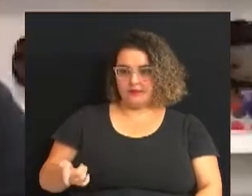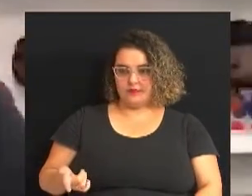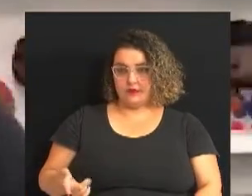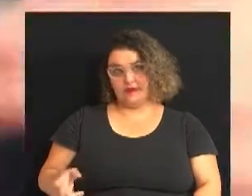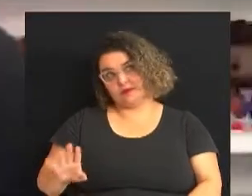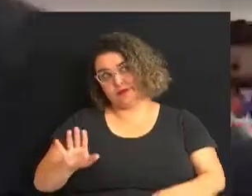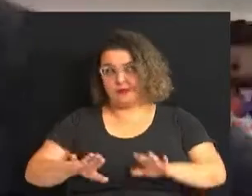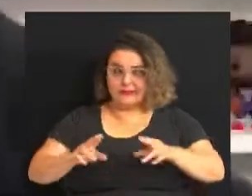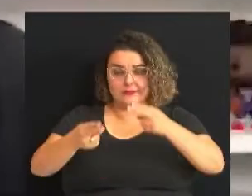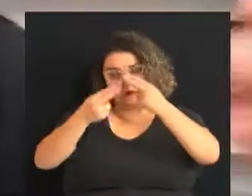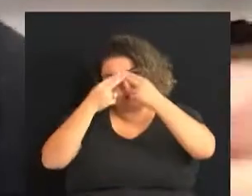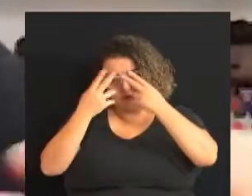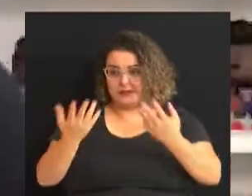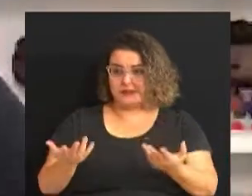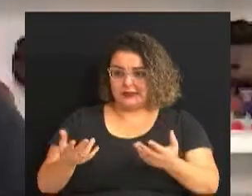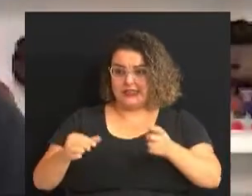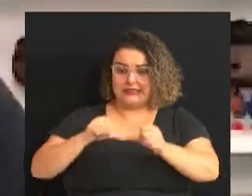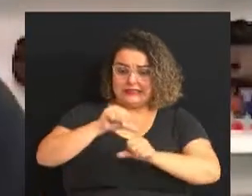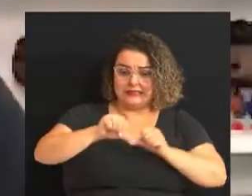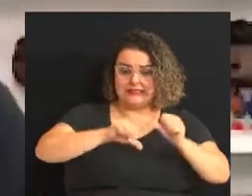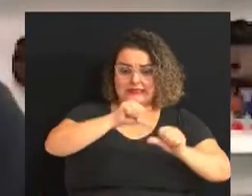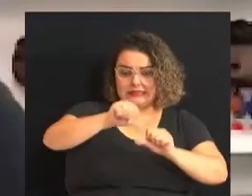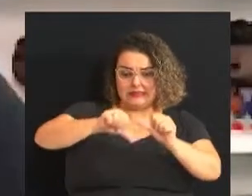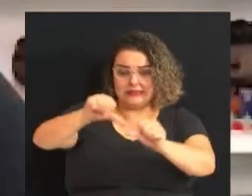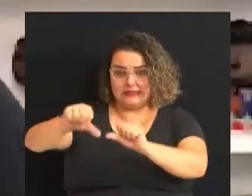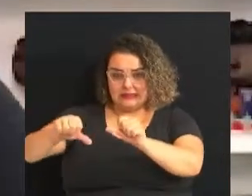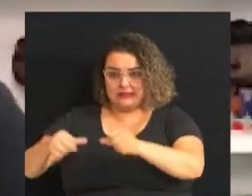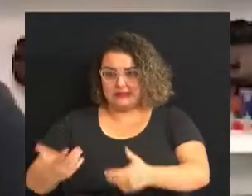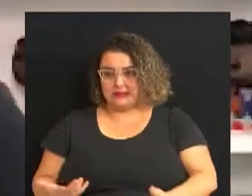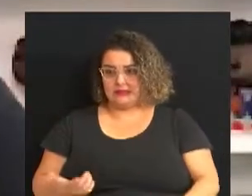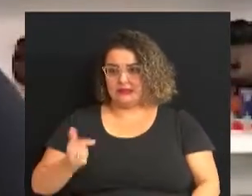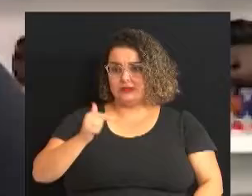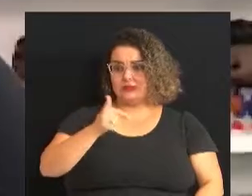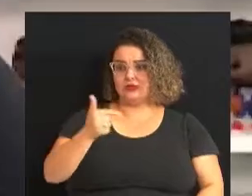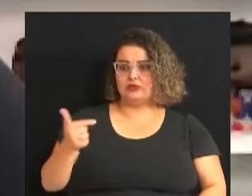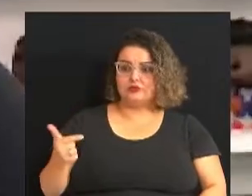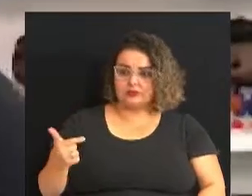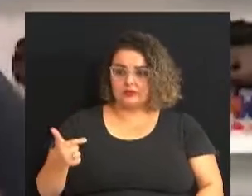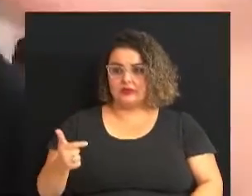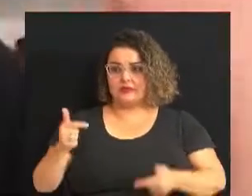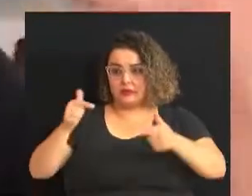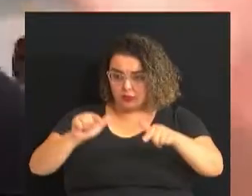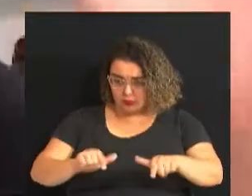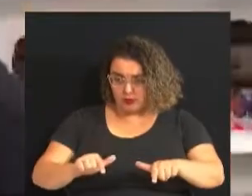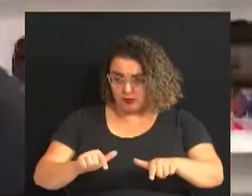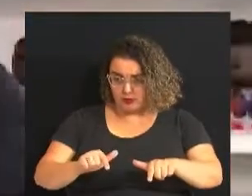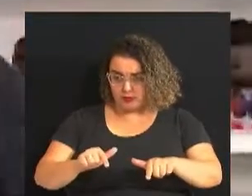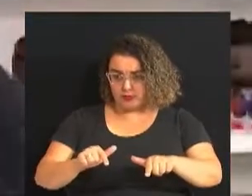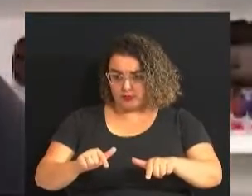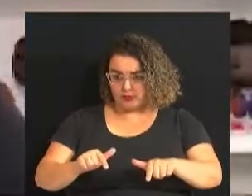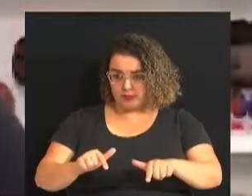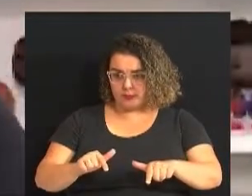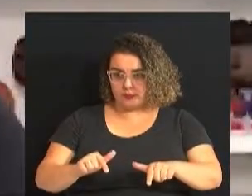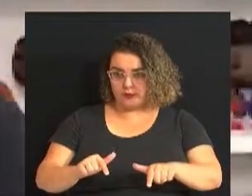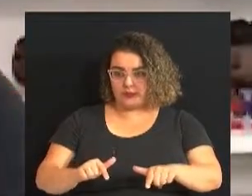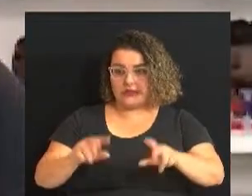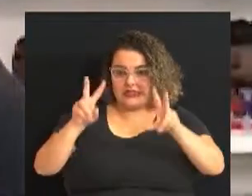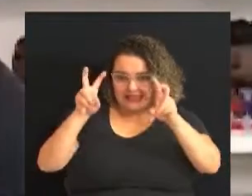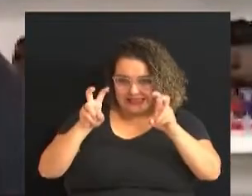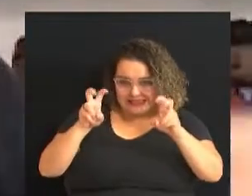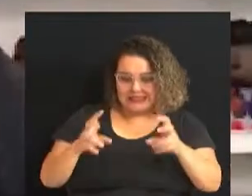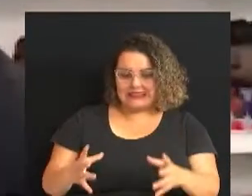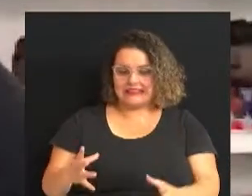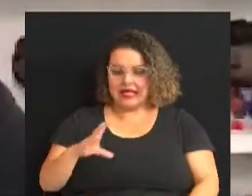porque teve que sempre trocar de high school, ou seja, ele não teve um lugar onde ele foi querido de fato, de ele